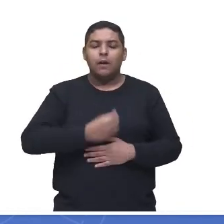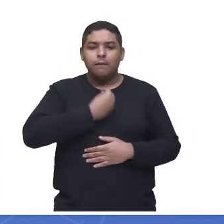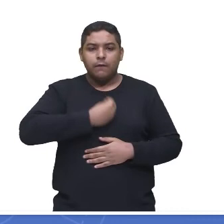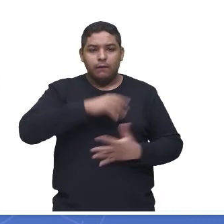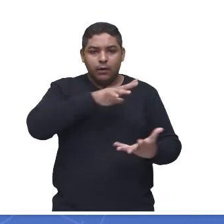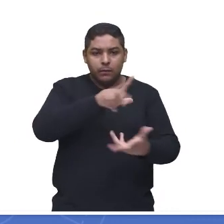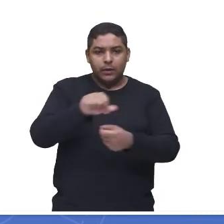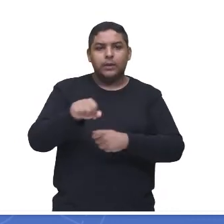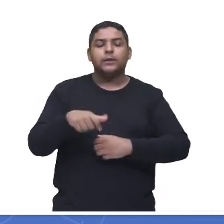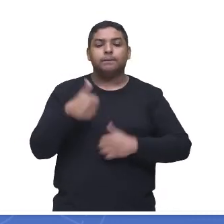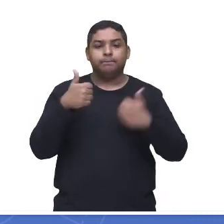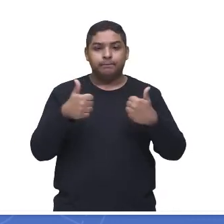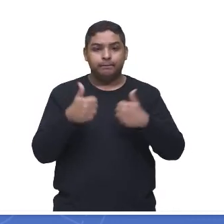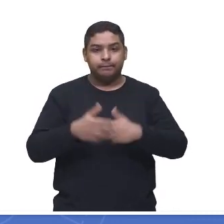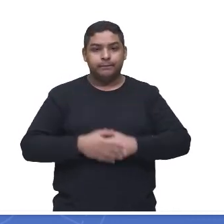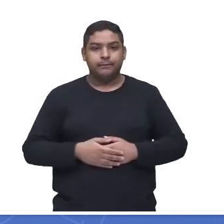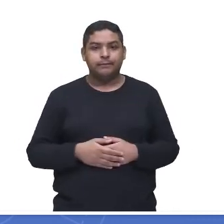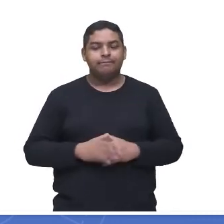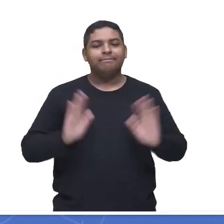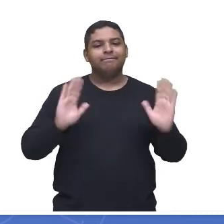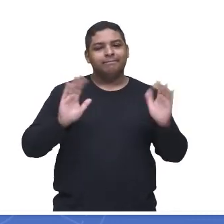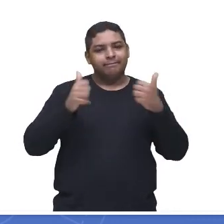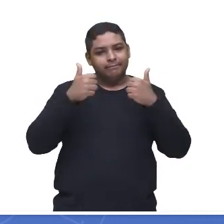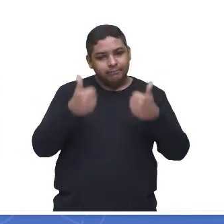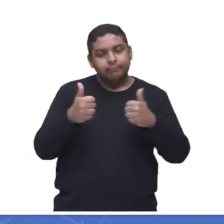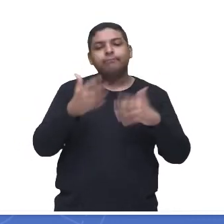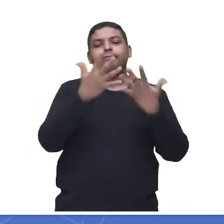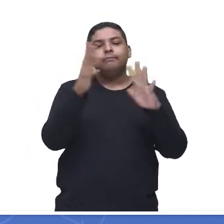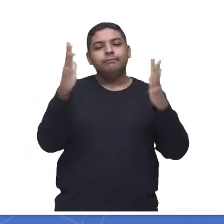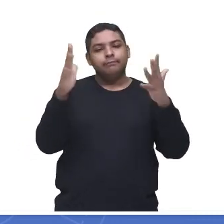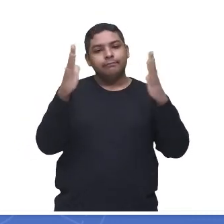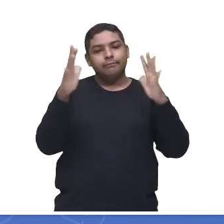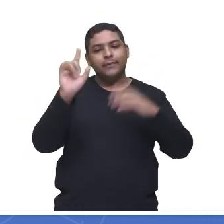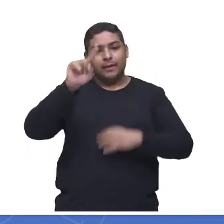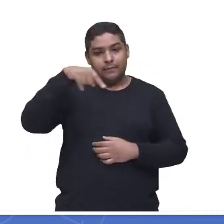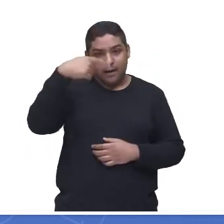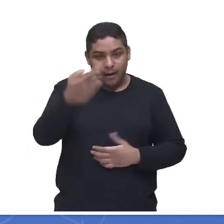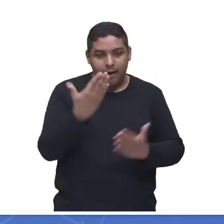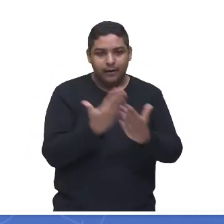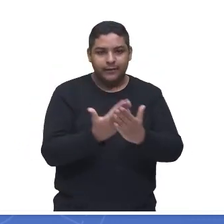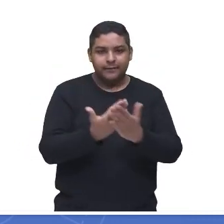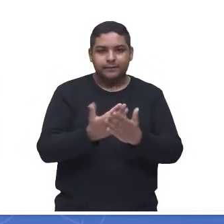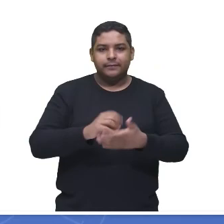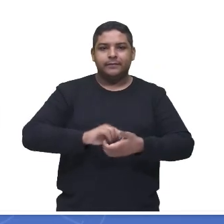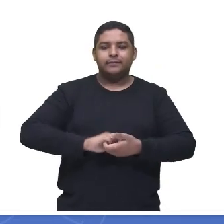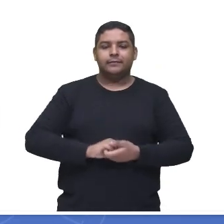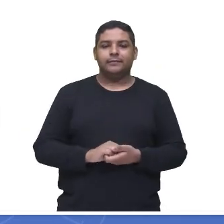planeta Terra, tá certo? Então valeu, parabéns e até a próxima aula.